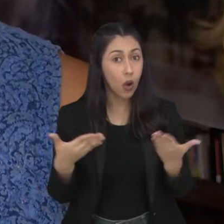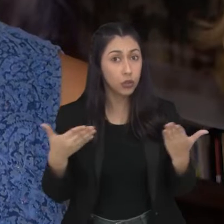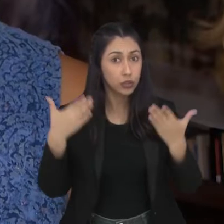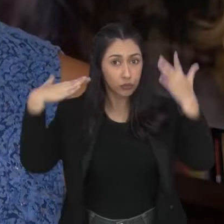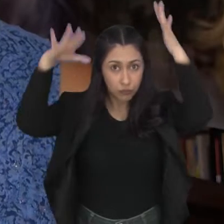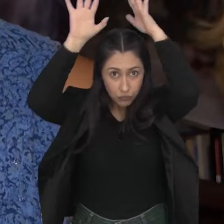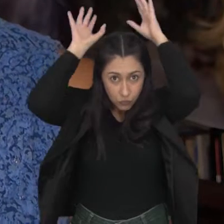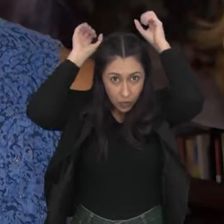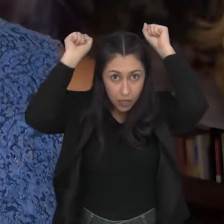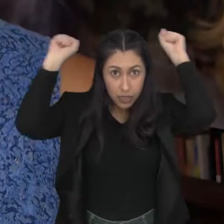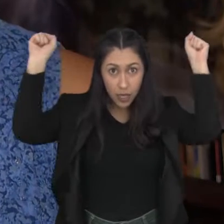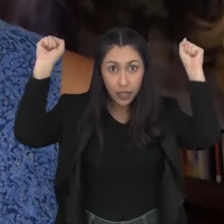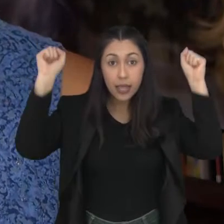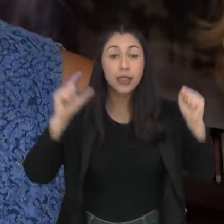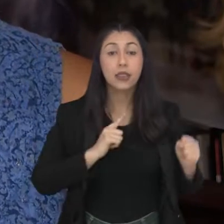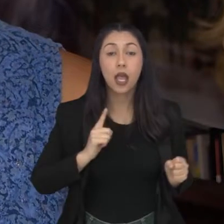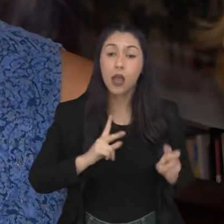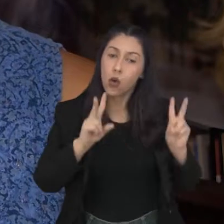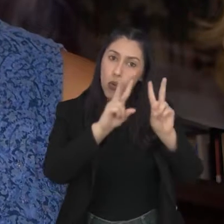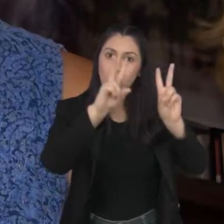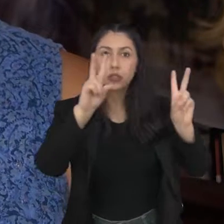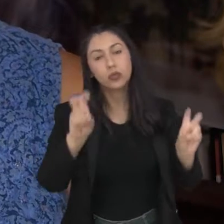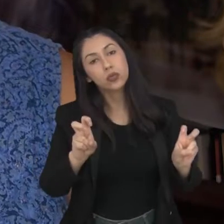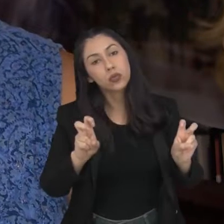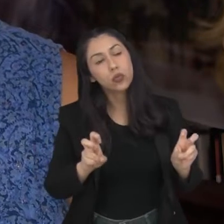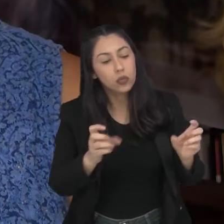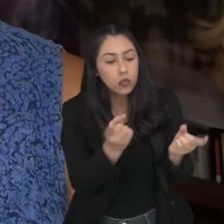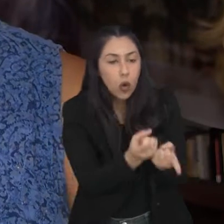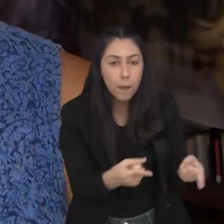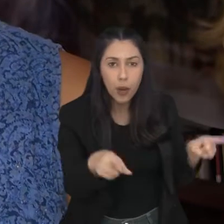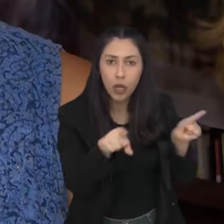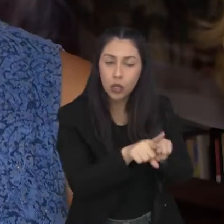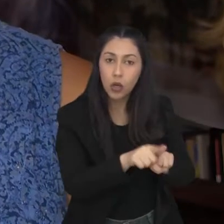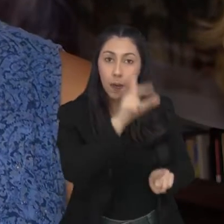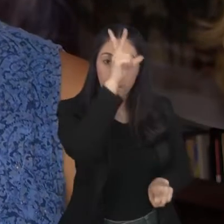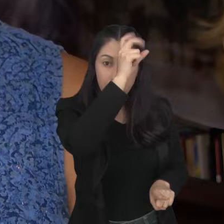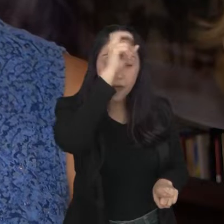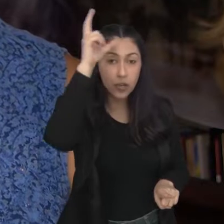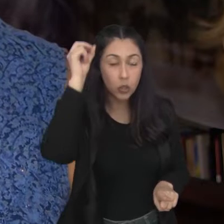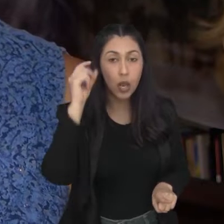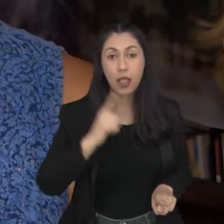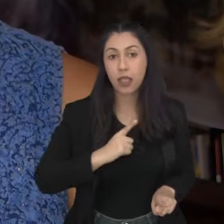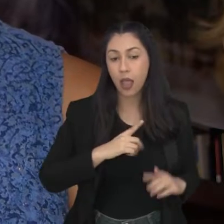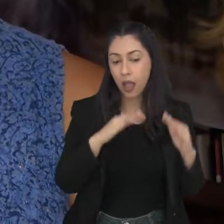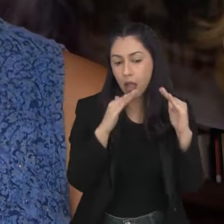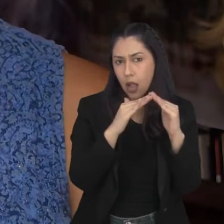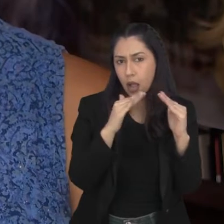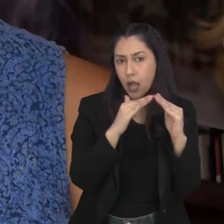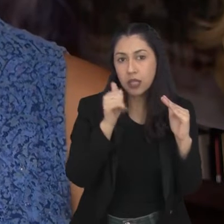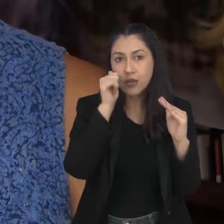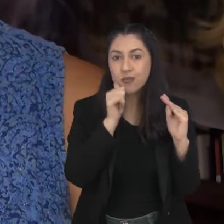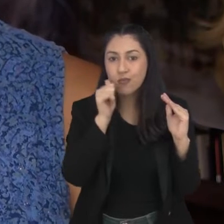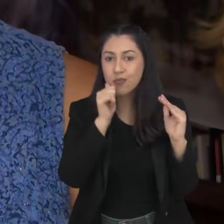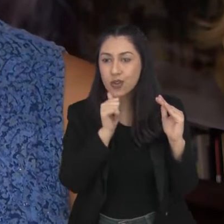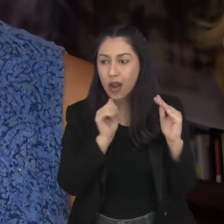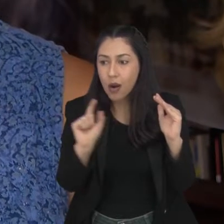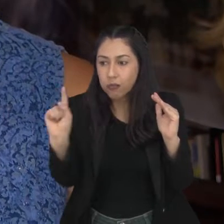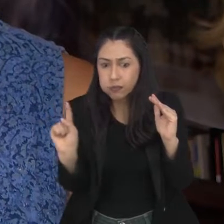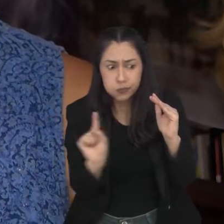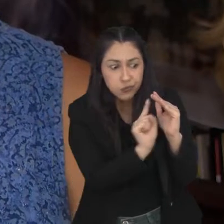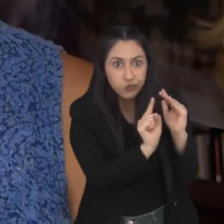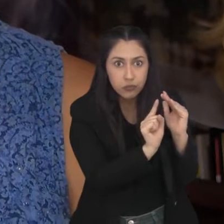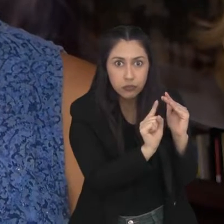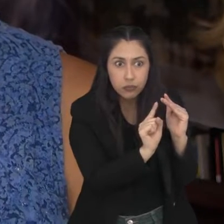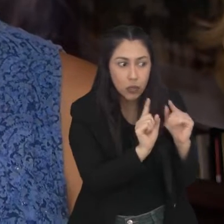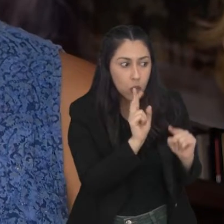hoje ele tem um termo de colaboração com a prefeitura, onde ele faz a gestão do abrigo protetivo para mulheres